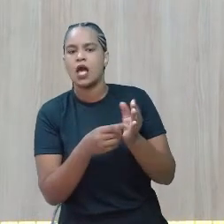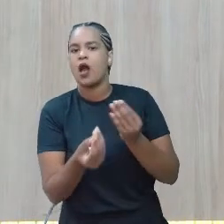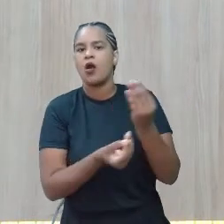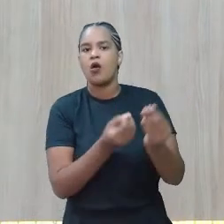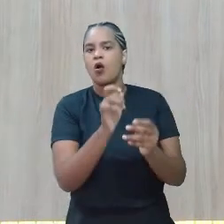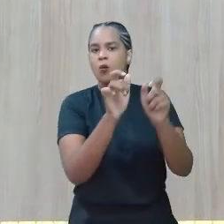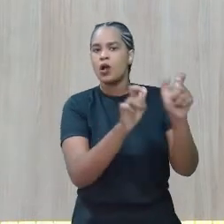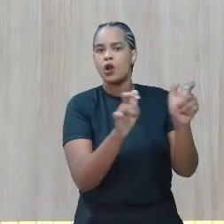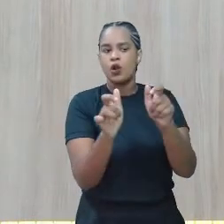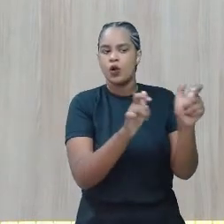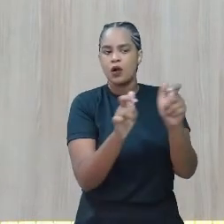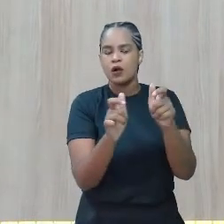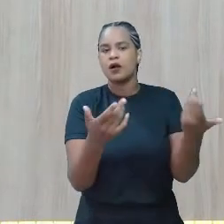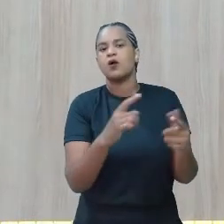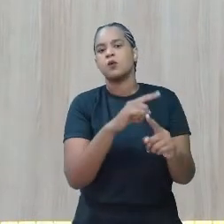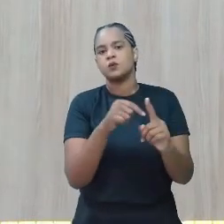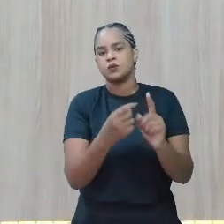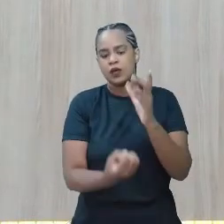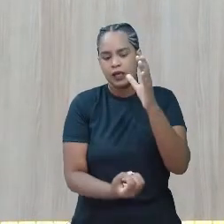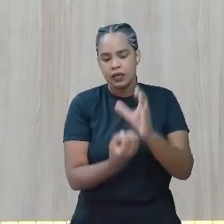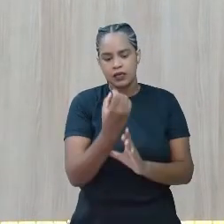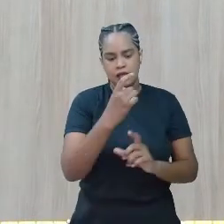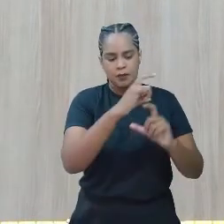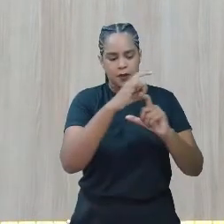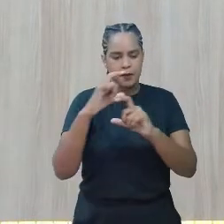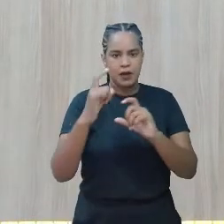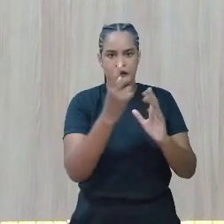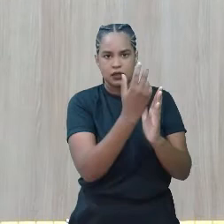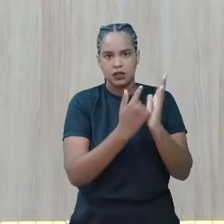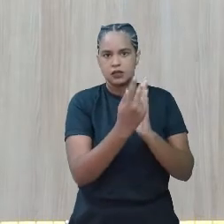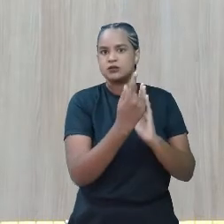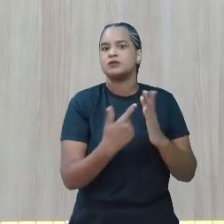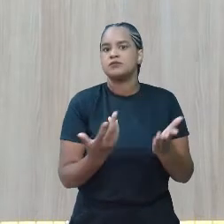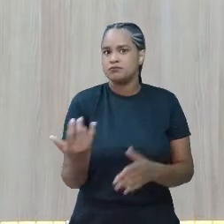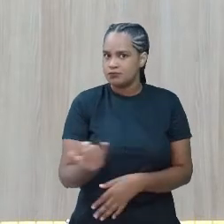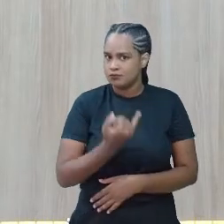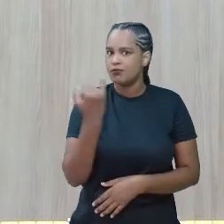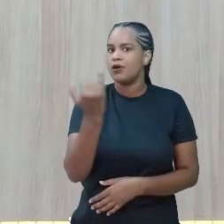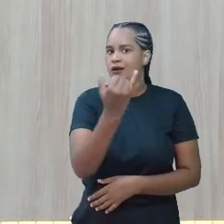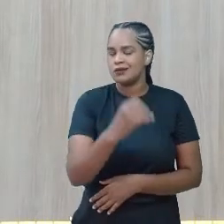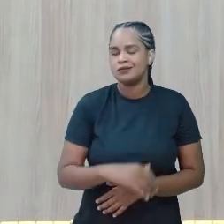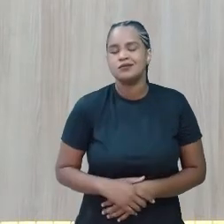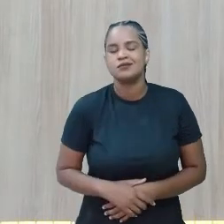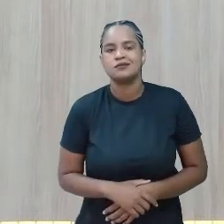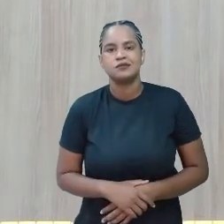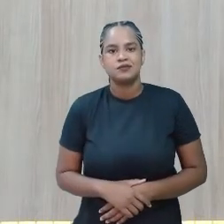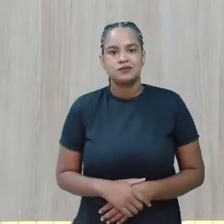da Indonésia, para poder realizar esse trabalho. Isso é muito importante.